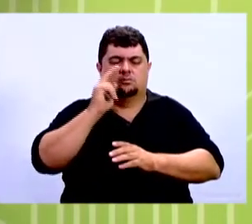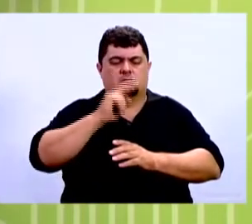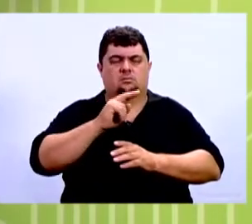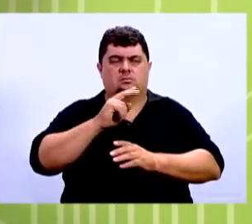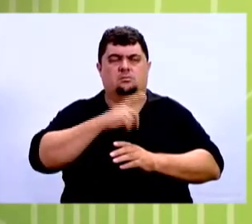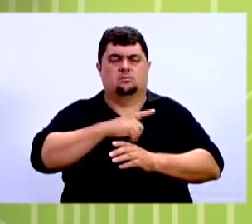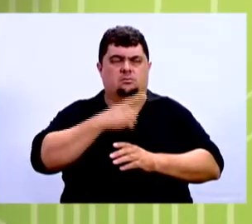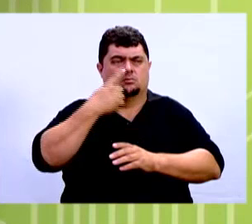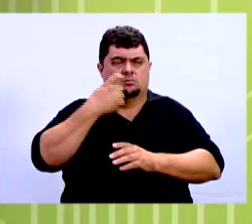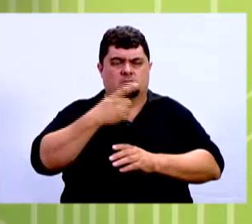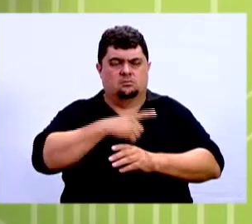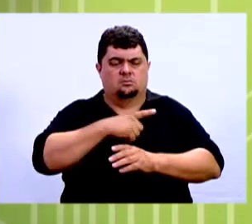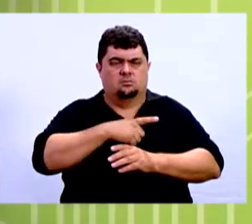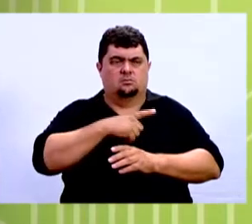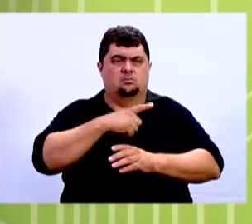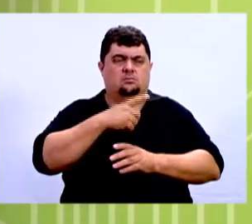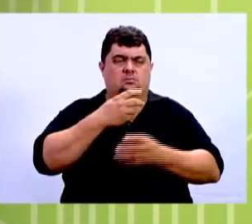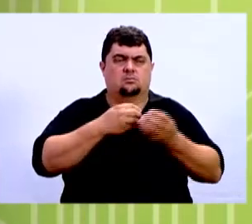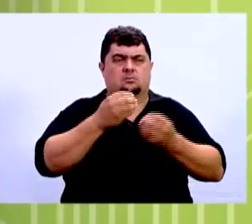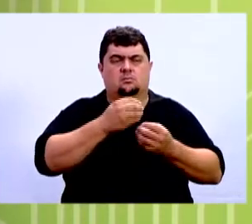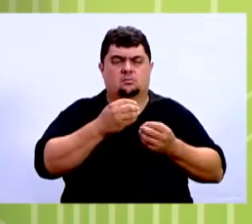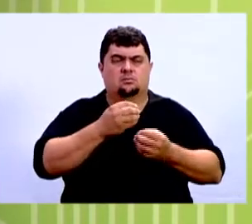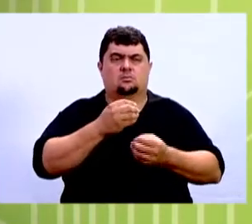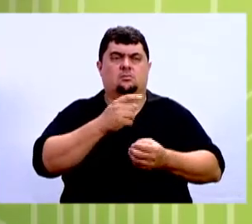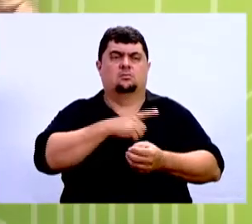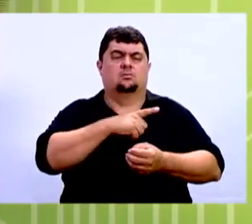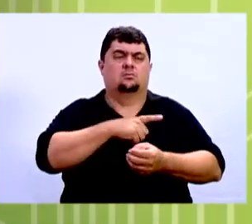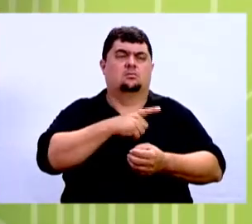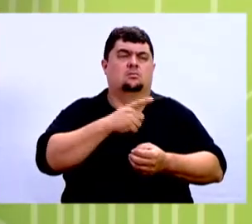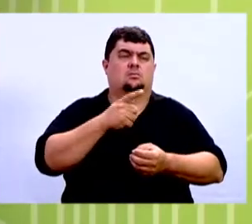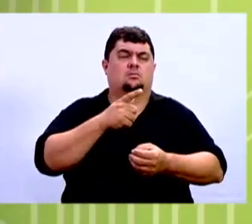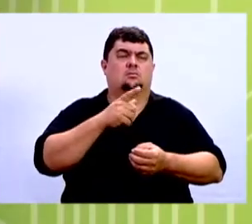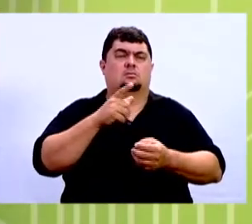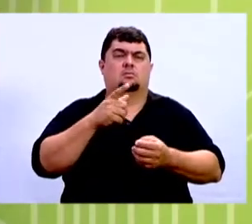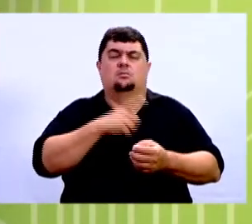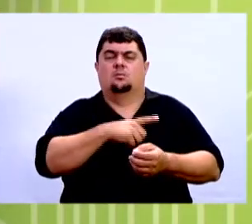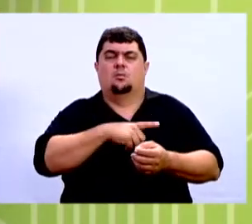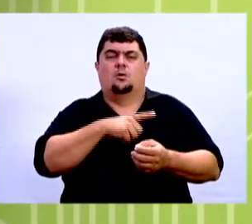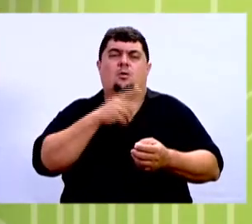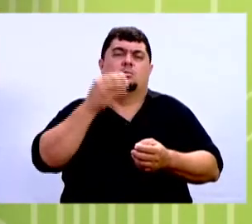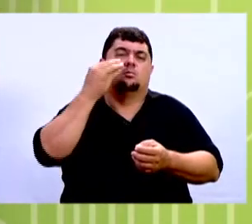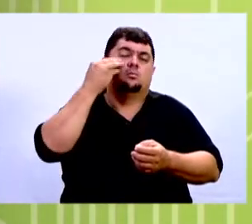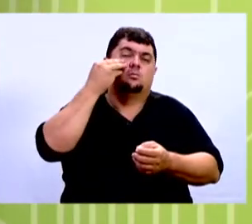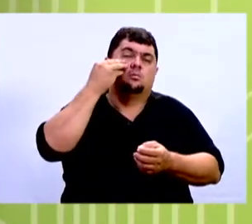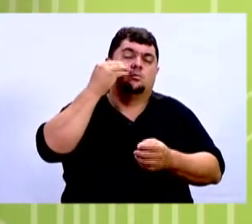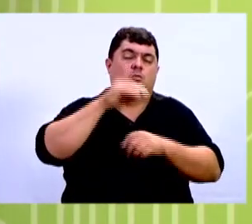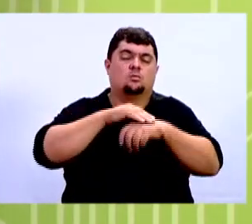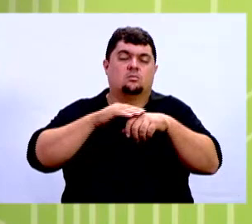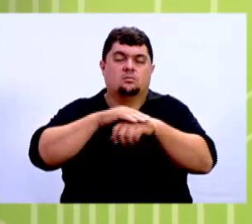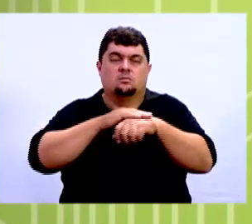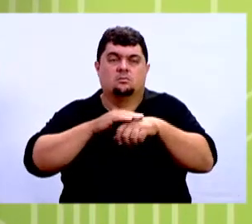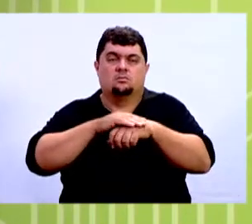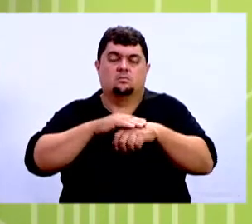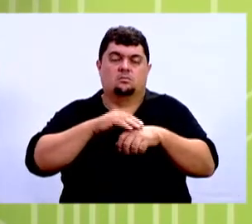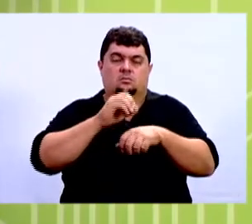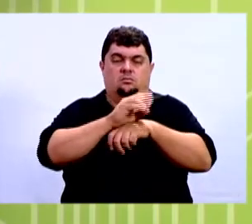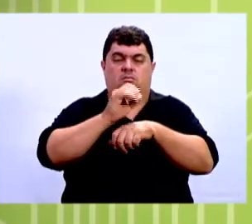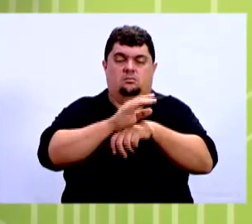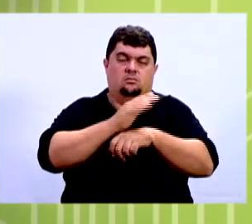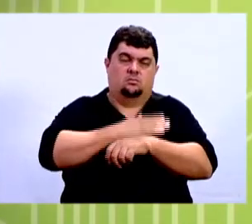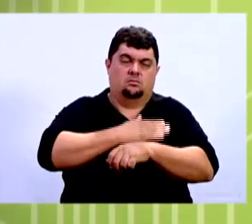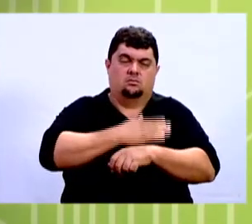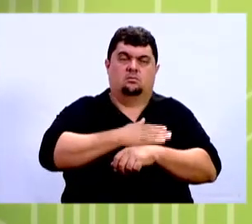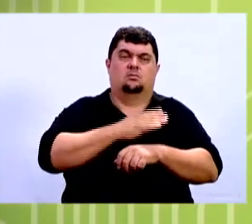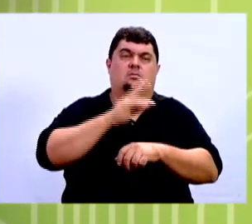resumo, interessa, veja a metodologia, como é que foi implementada essa pesquisa, entrem em conversa com o meu orientador, né, troca